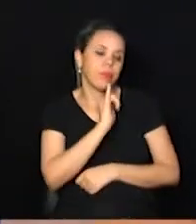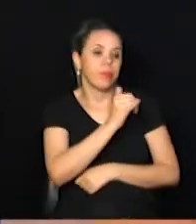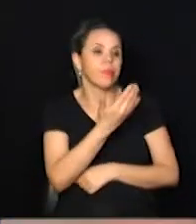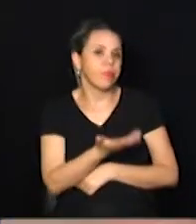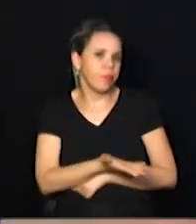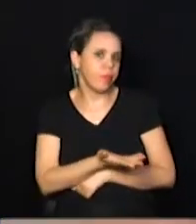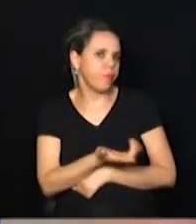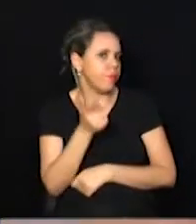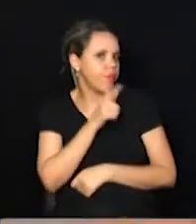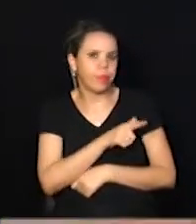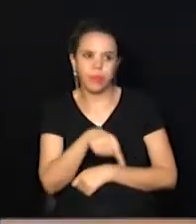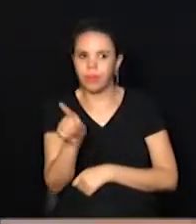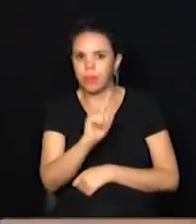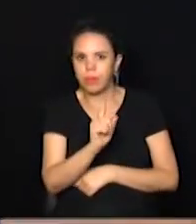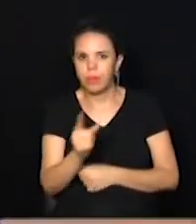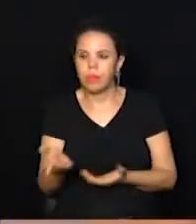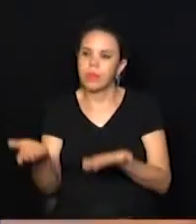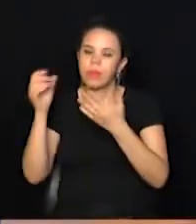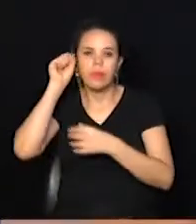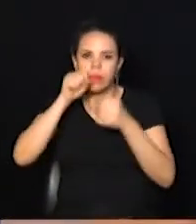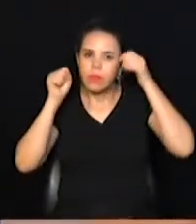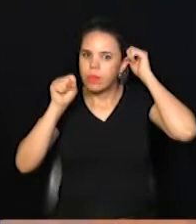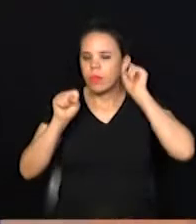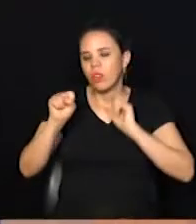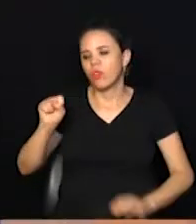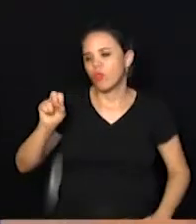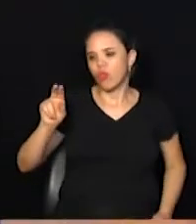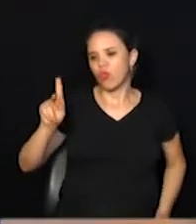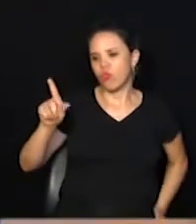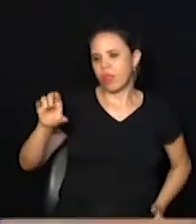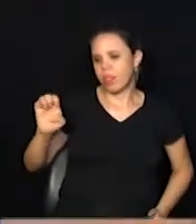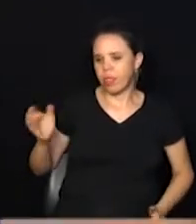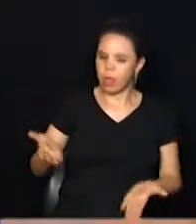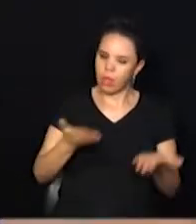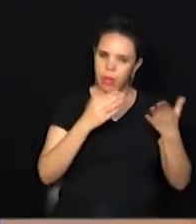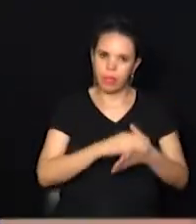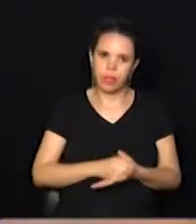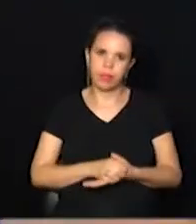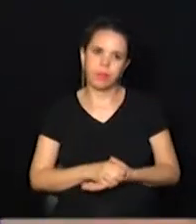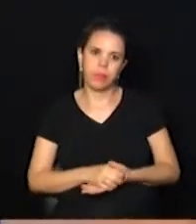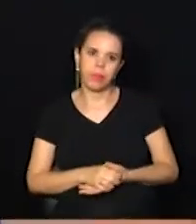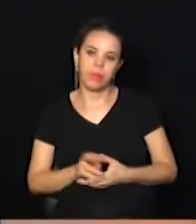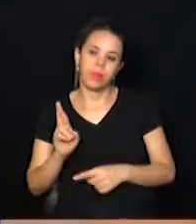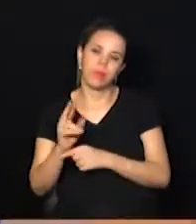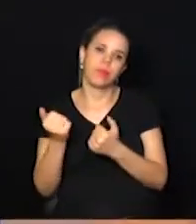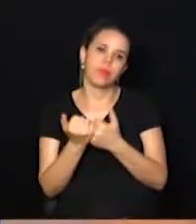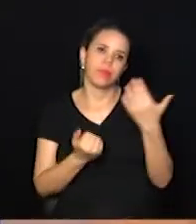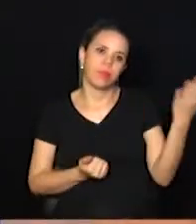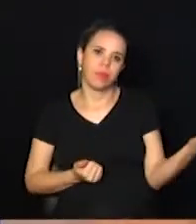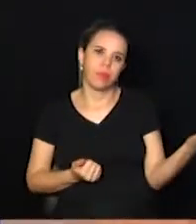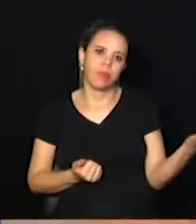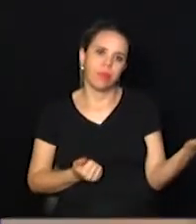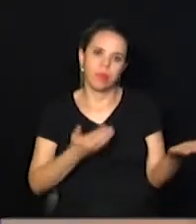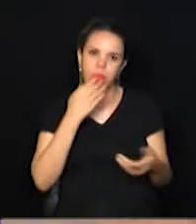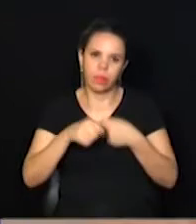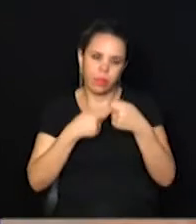eu não vou conseguir ir lá, você leva o senador Suplicy? Eu falei, não, tranquilo, Toninho, mas... E aí, não, você me representa lá no jantar